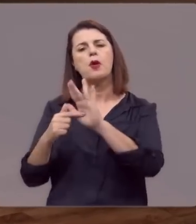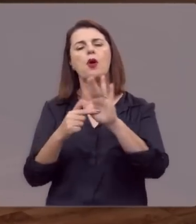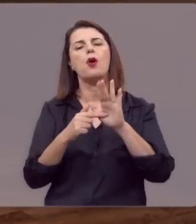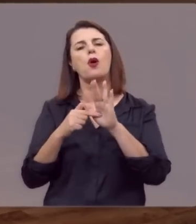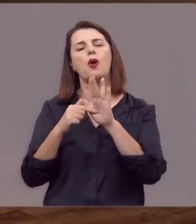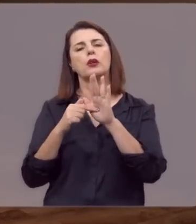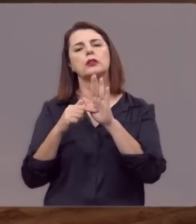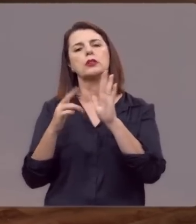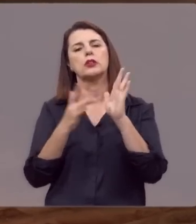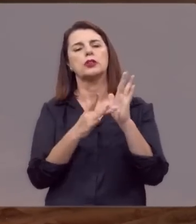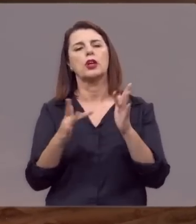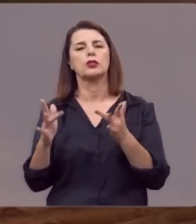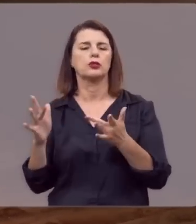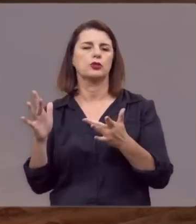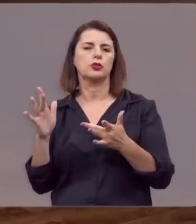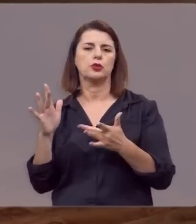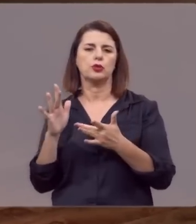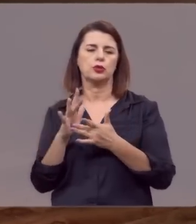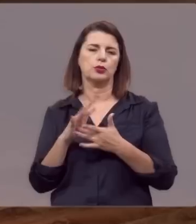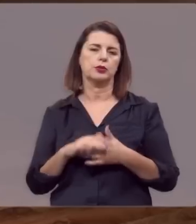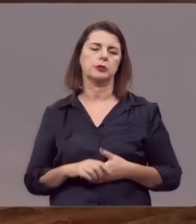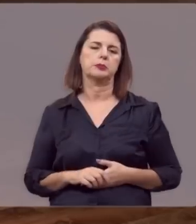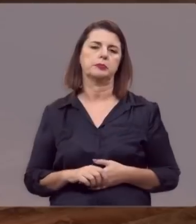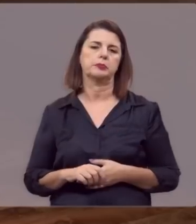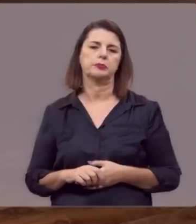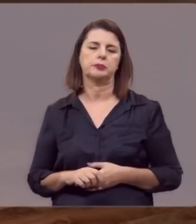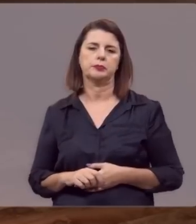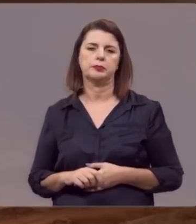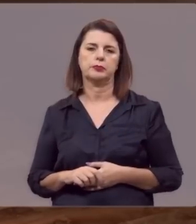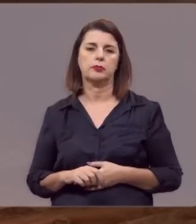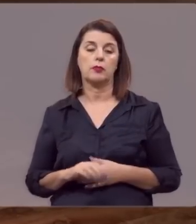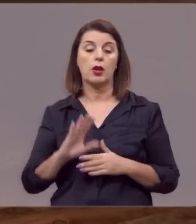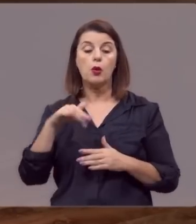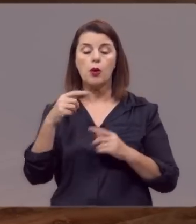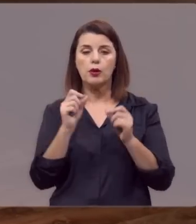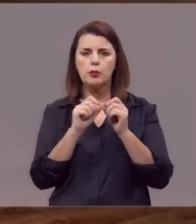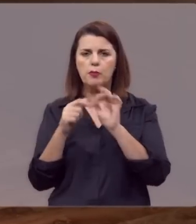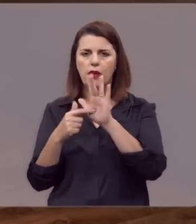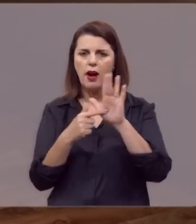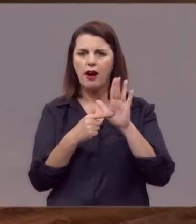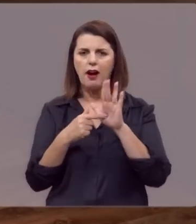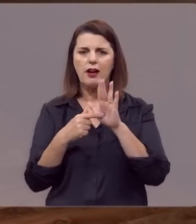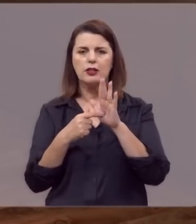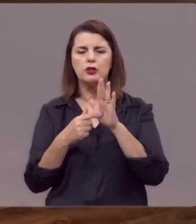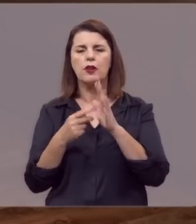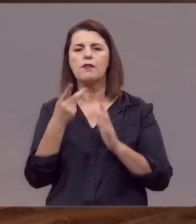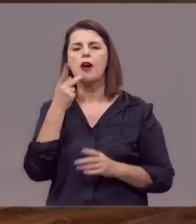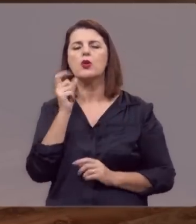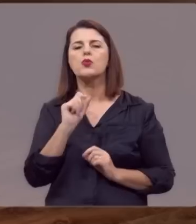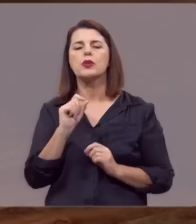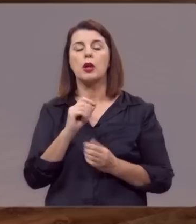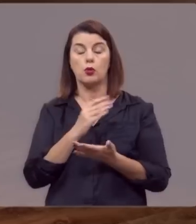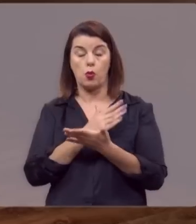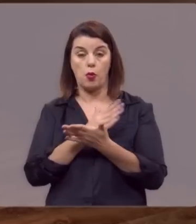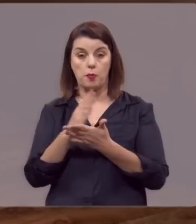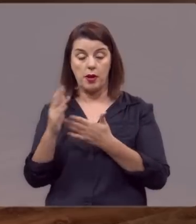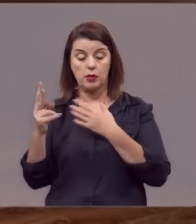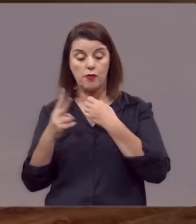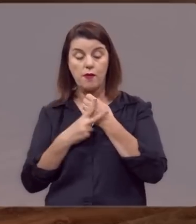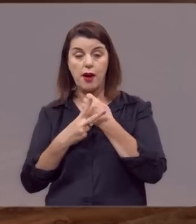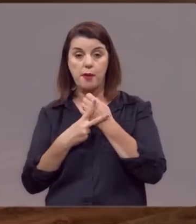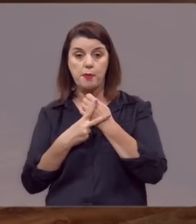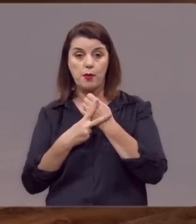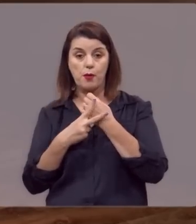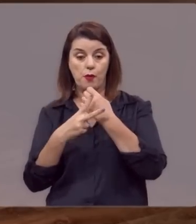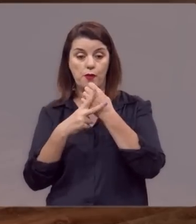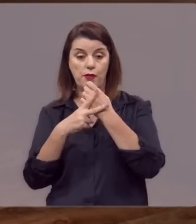nosso glorioso Redentor, Jesus Cristo. E ao fazê-lo, João diz assim: no princípio era o